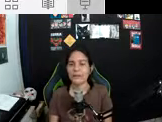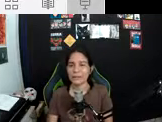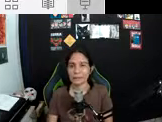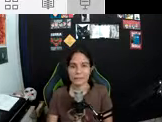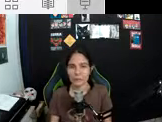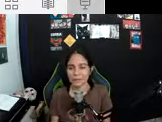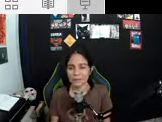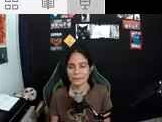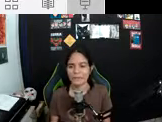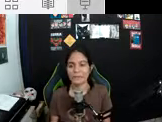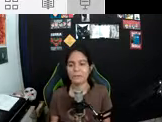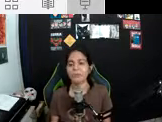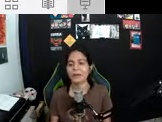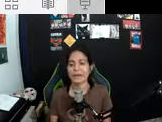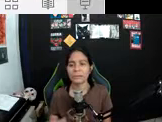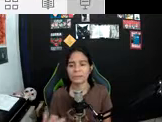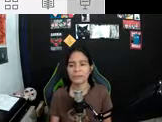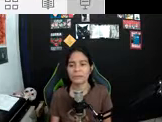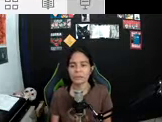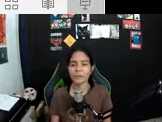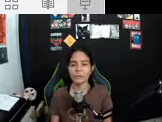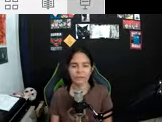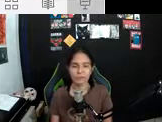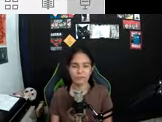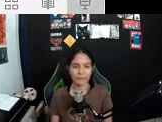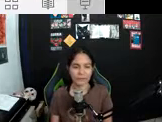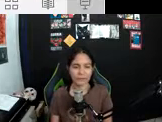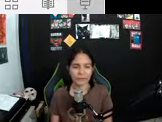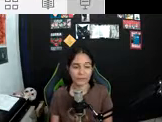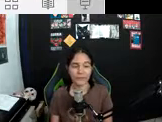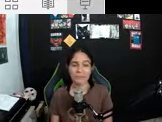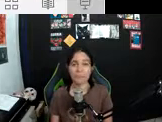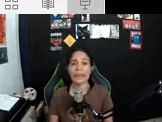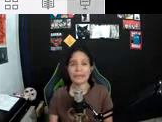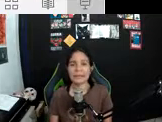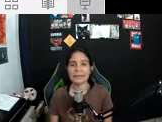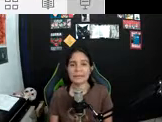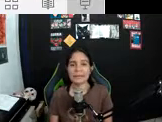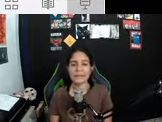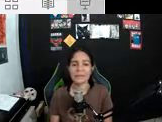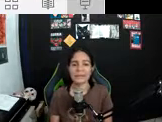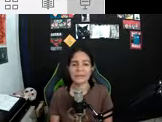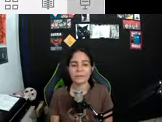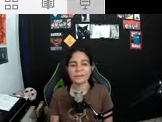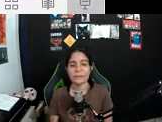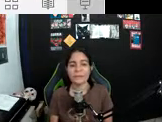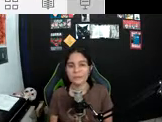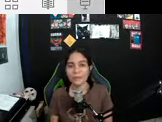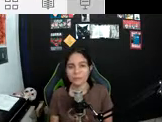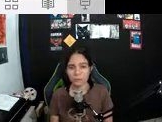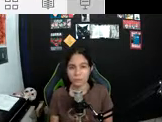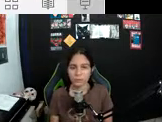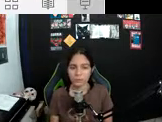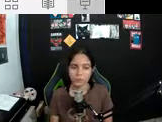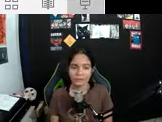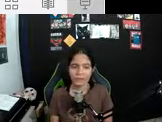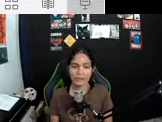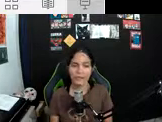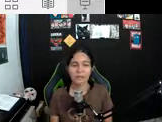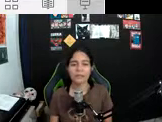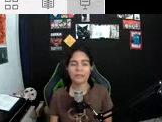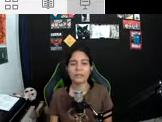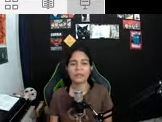vida, é necessário ter uma decisão muito rápida, então você pode estar fazendo isso. É necessário também respeitar a liberdade e a autonomia